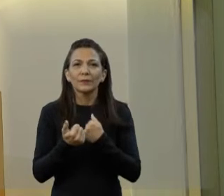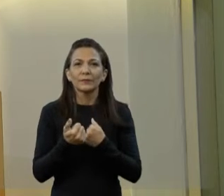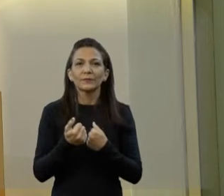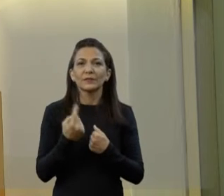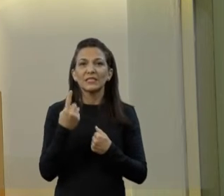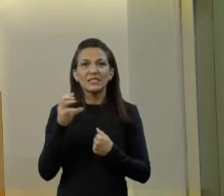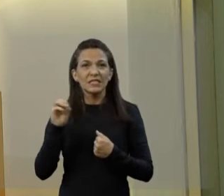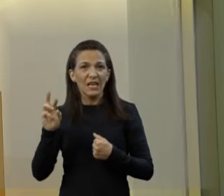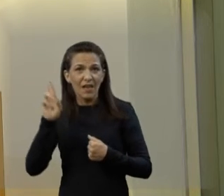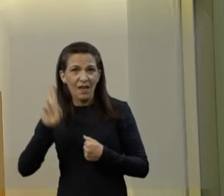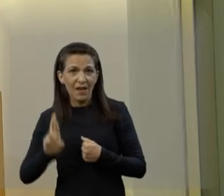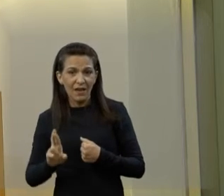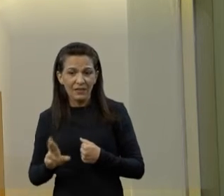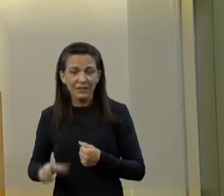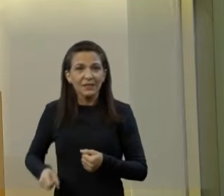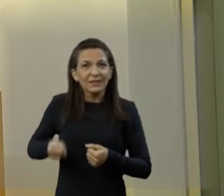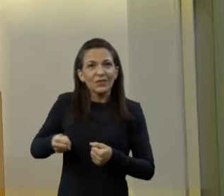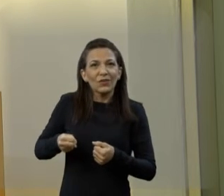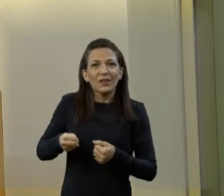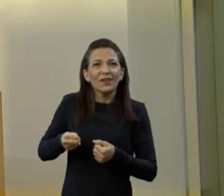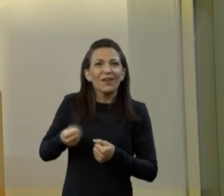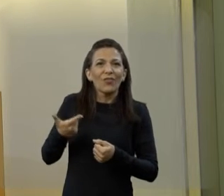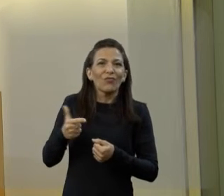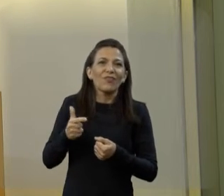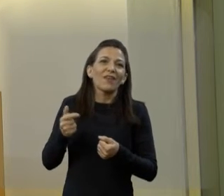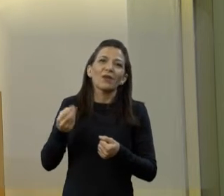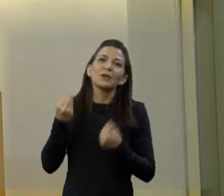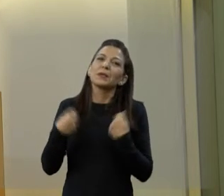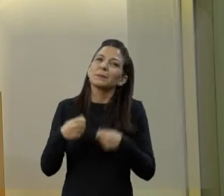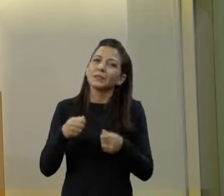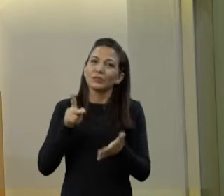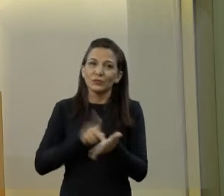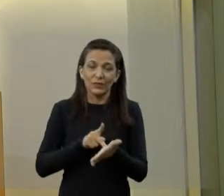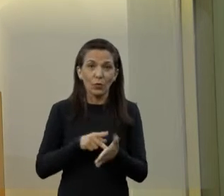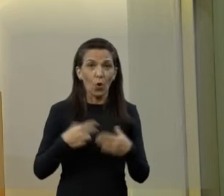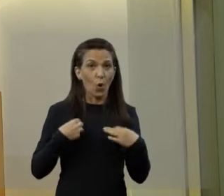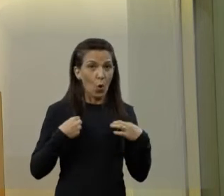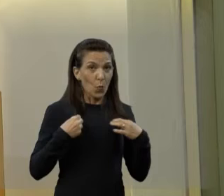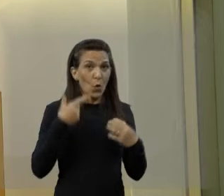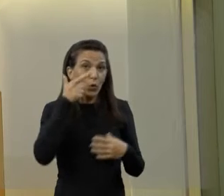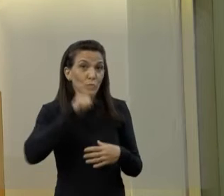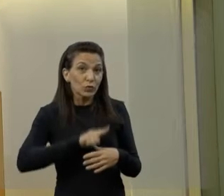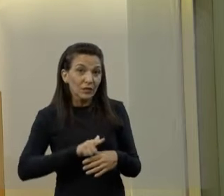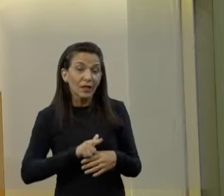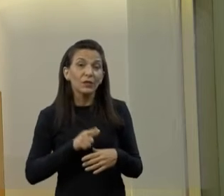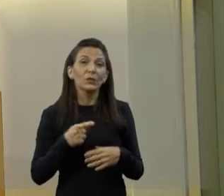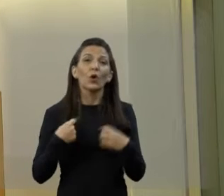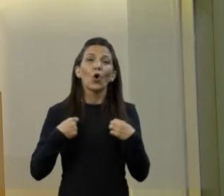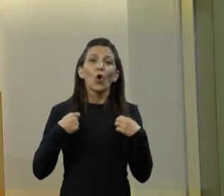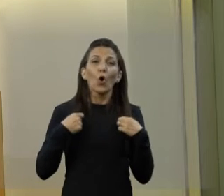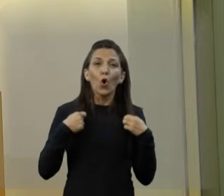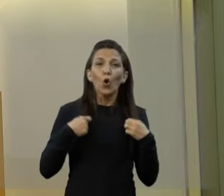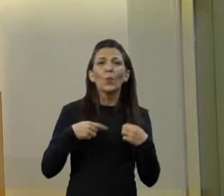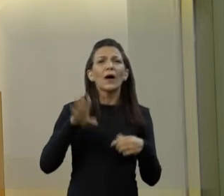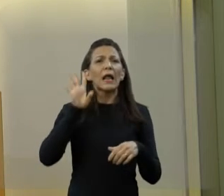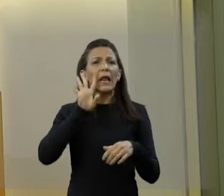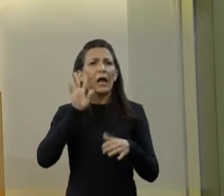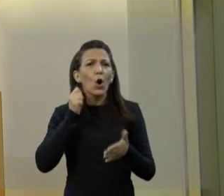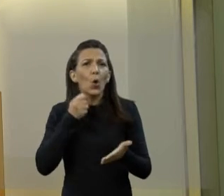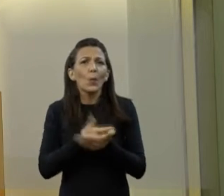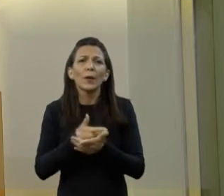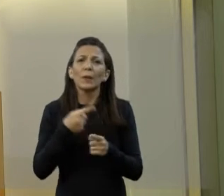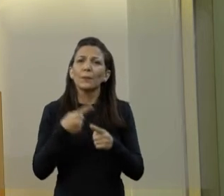uma sacolinha cheia quando você tenta comprar uma roupa e não consegue sair também da loja com uma roupa legal